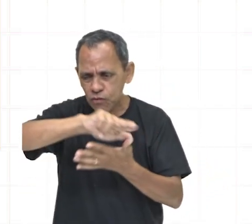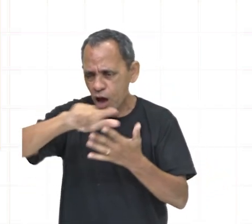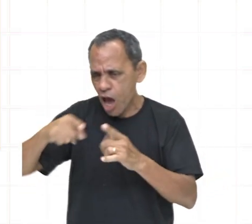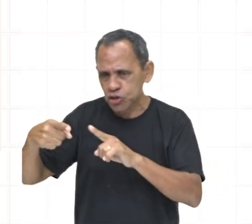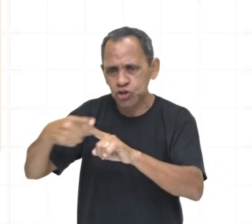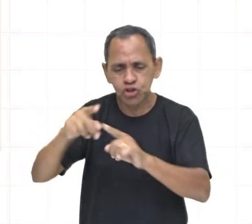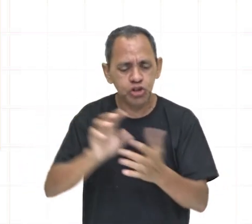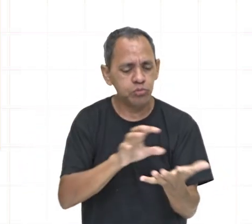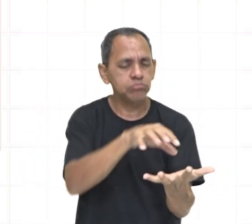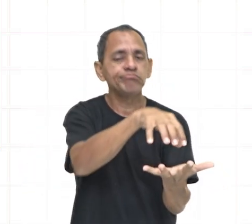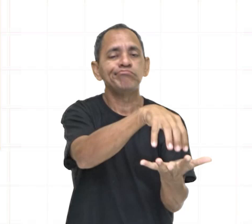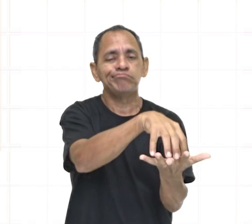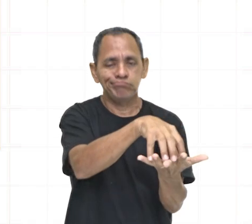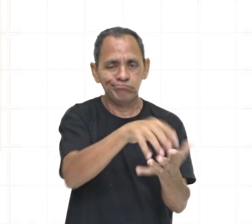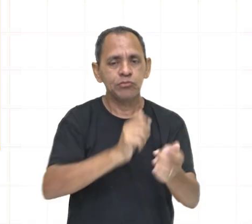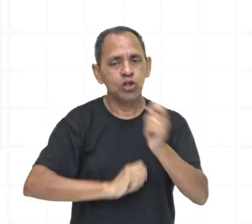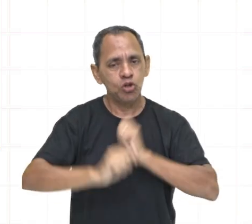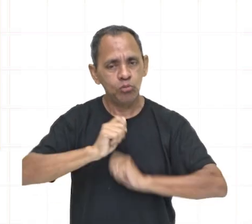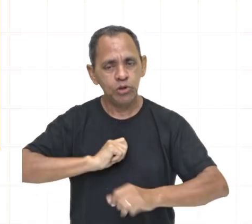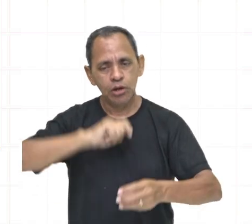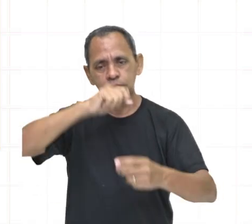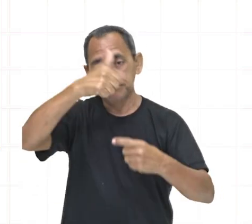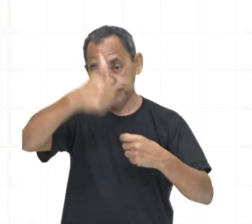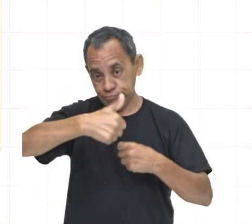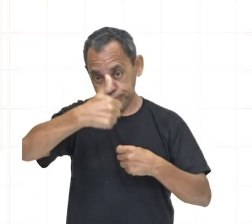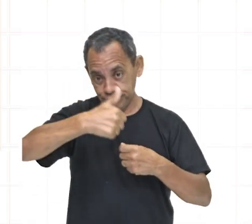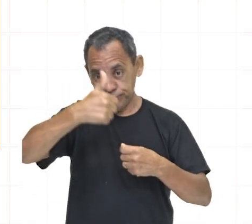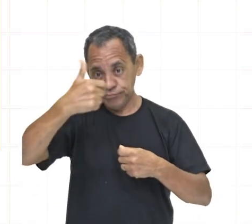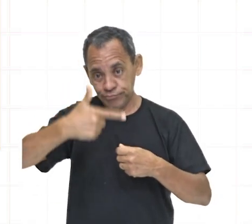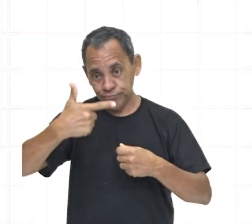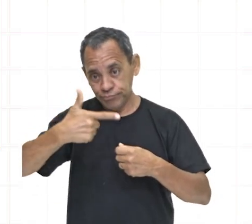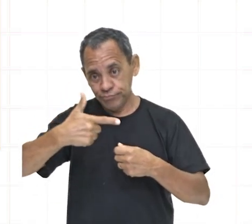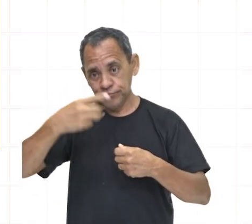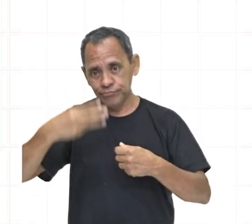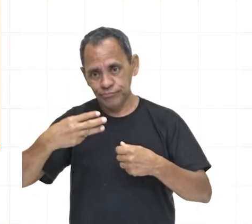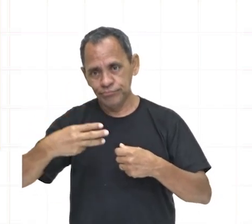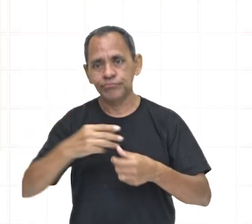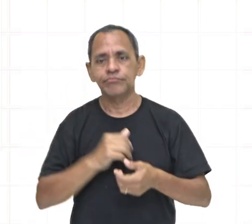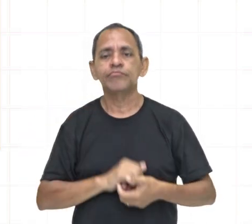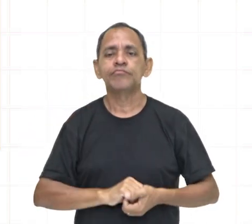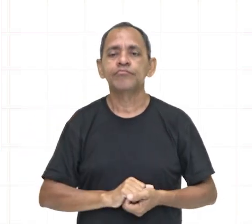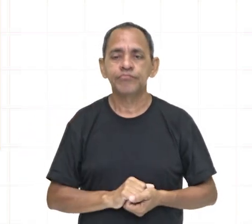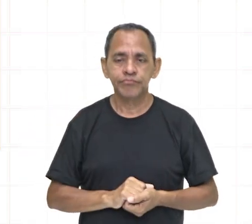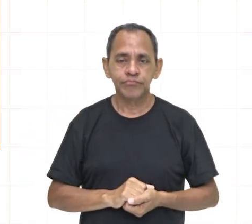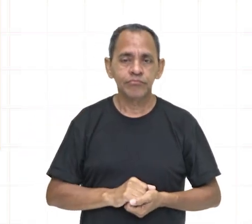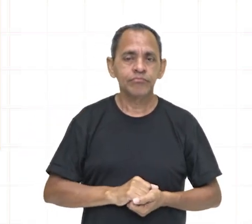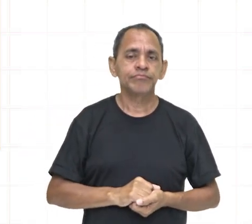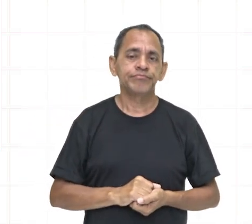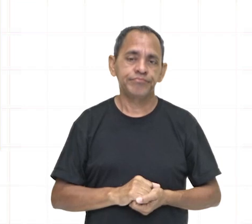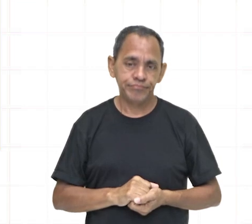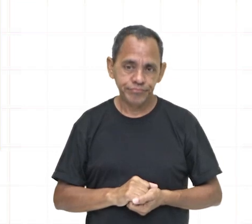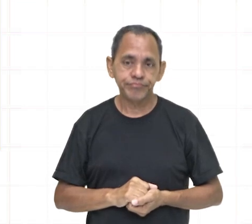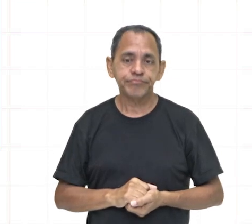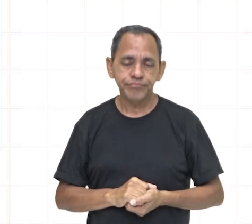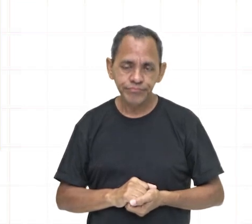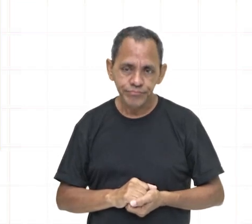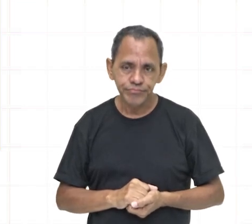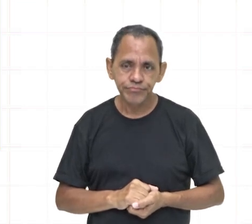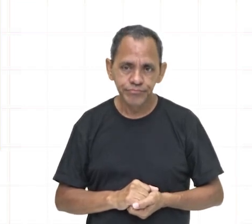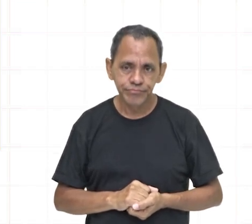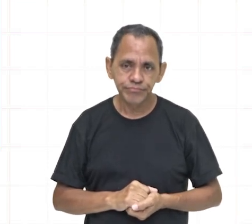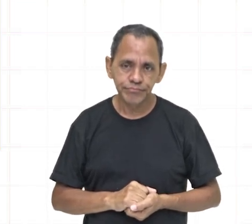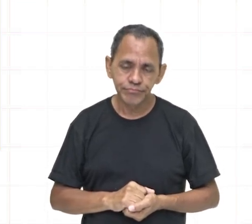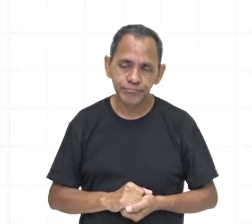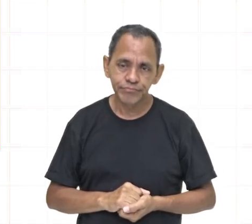da economia, né? Setor primário se ligando com o setor secundário e, consequentemente, com o setor terciário, tá